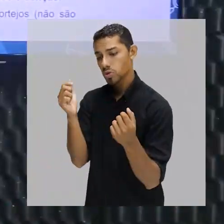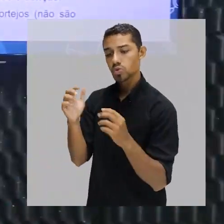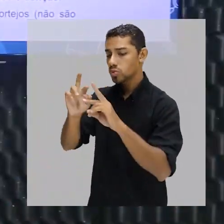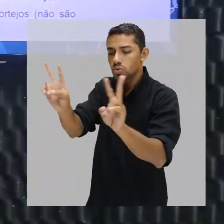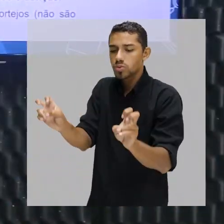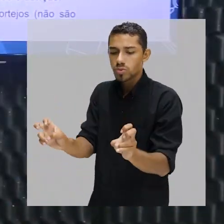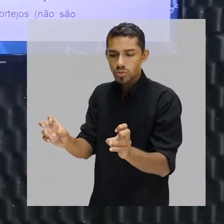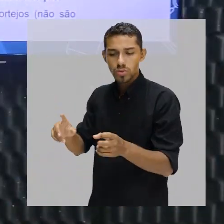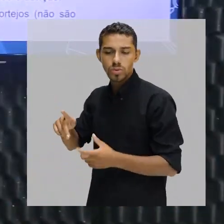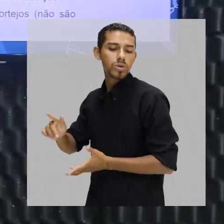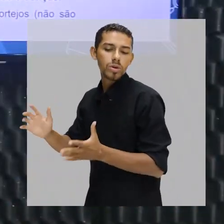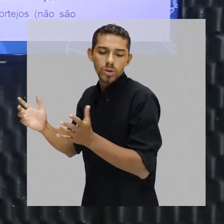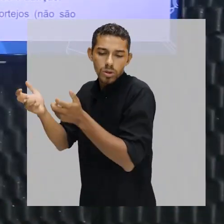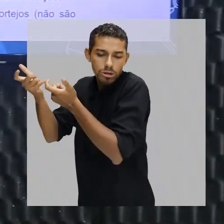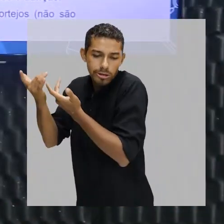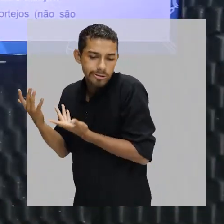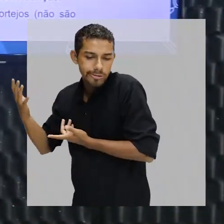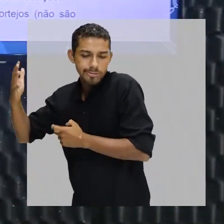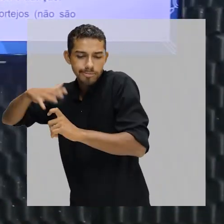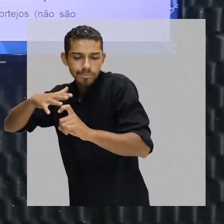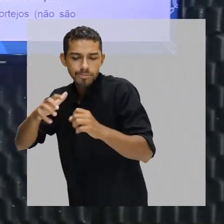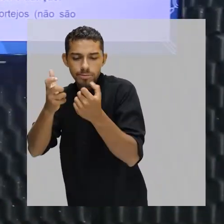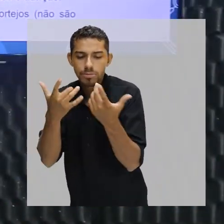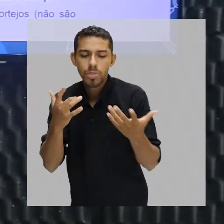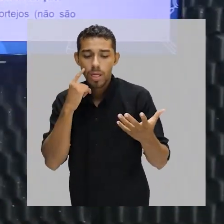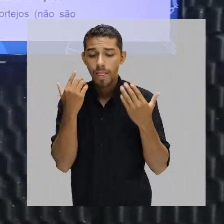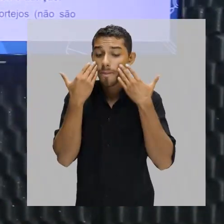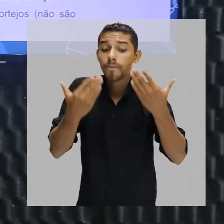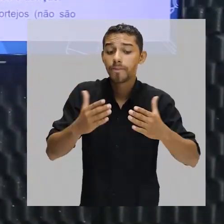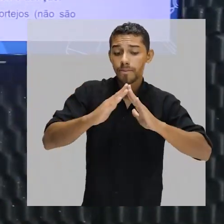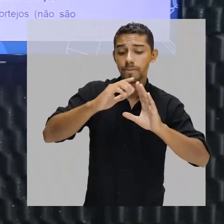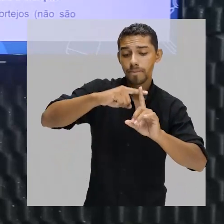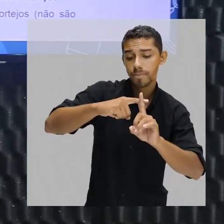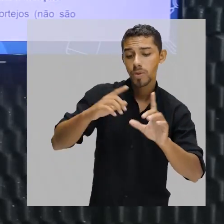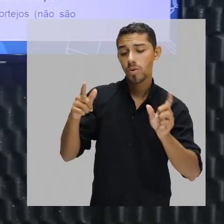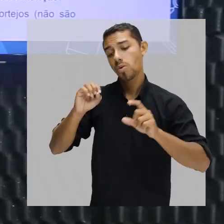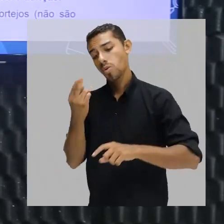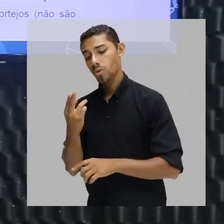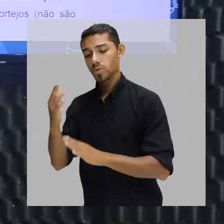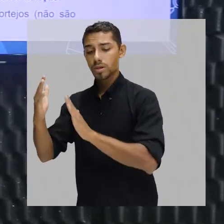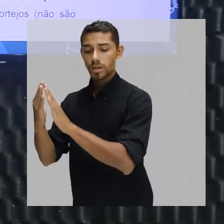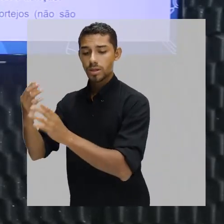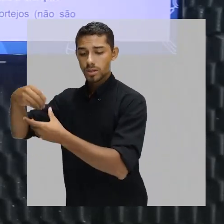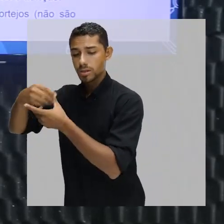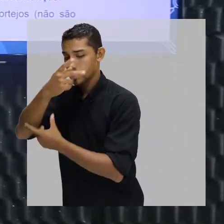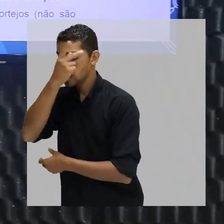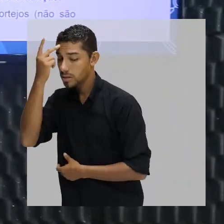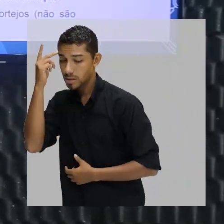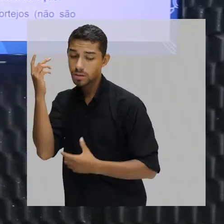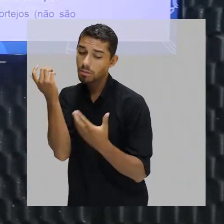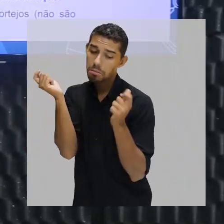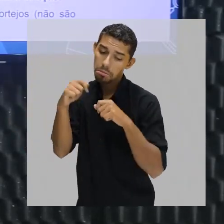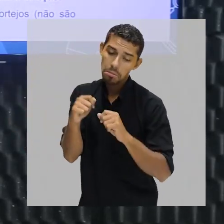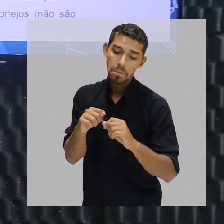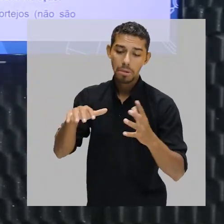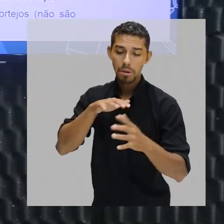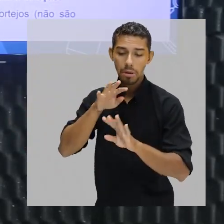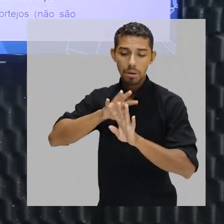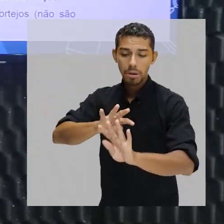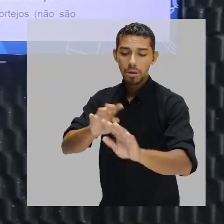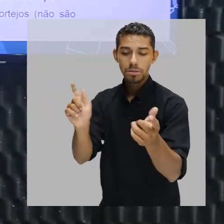profanos. Parte da atividade é executada em igrejas, na frente das igrejas ou nas casas das pessoas. Cortejos em ruas, chegar num lugar de encenação.